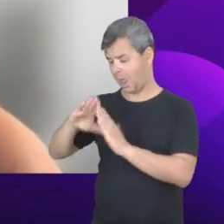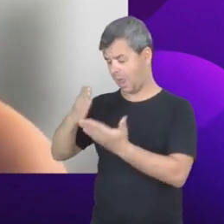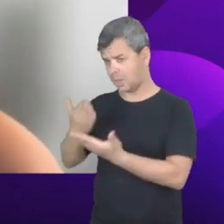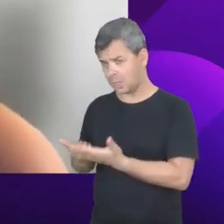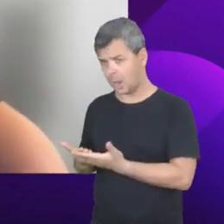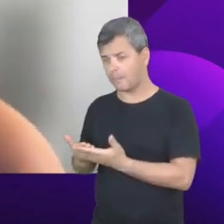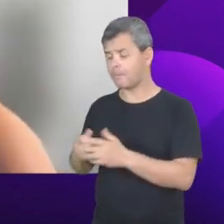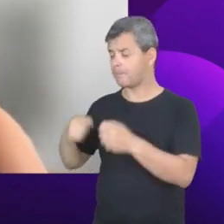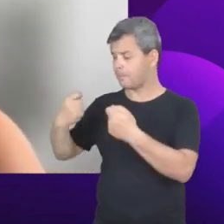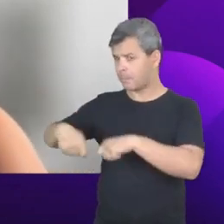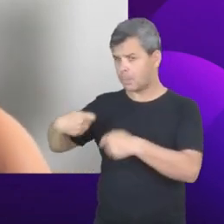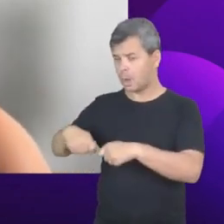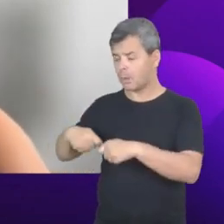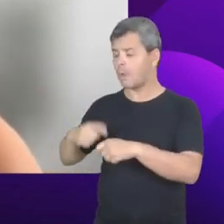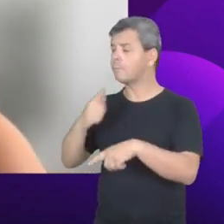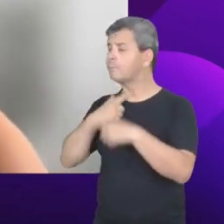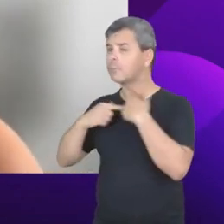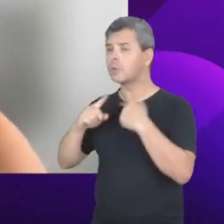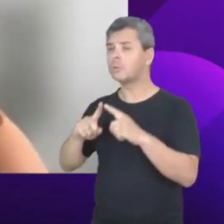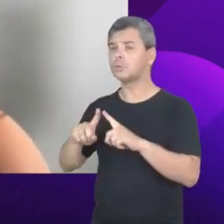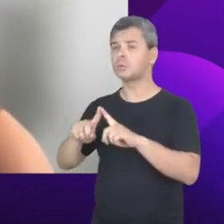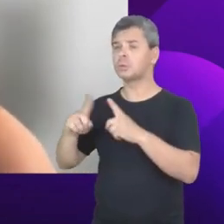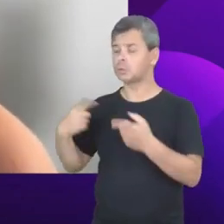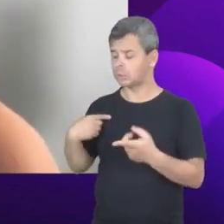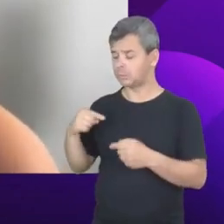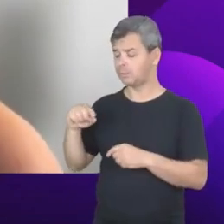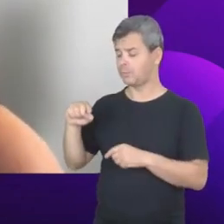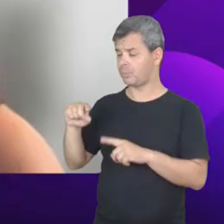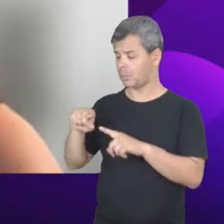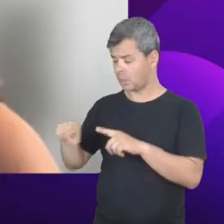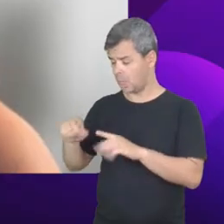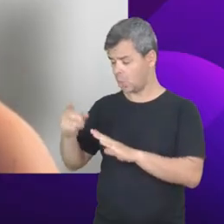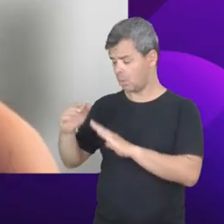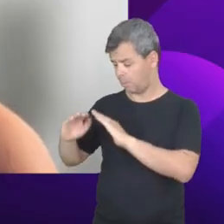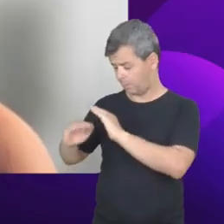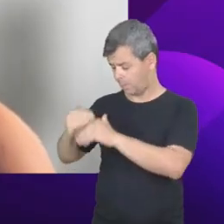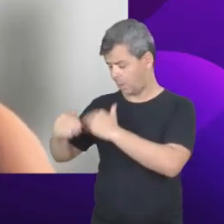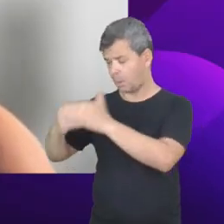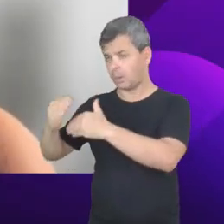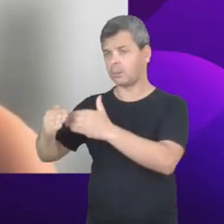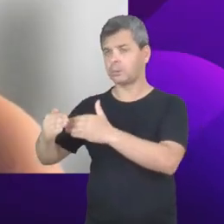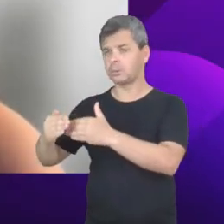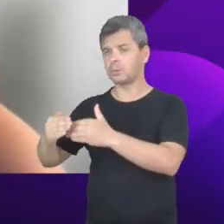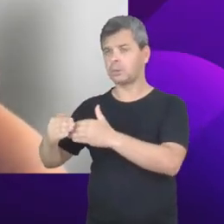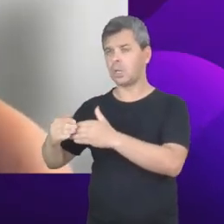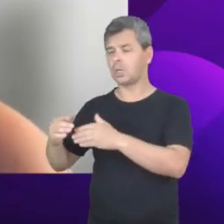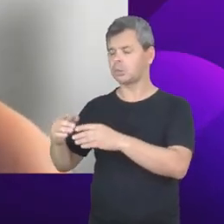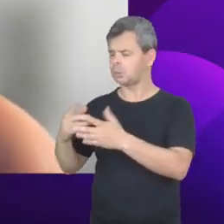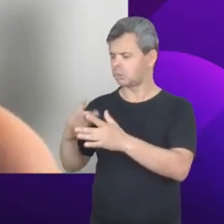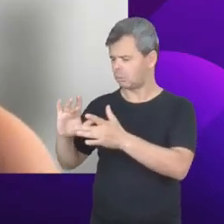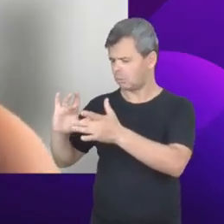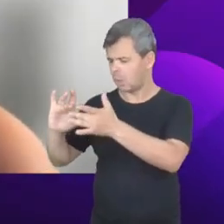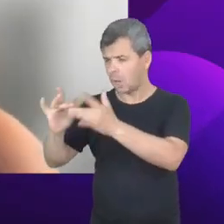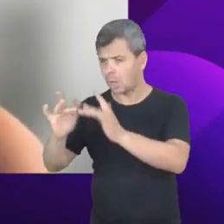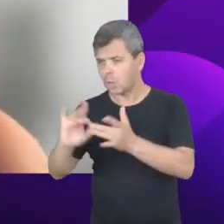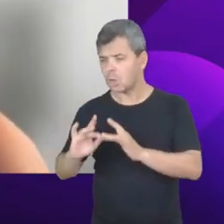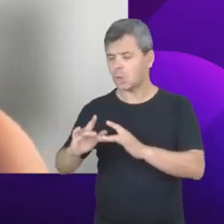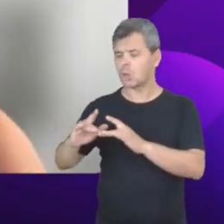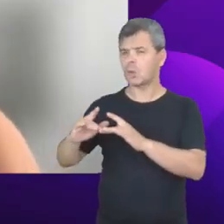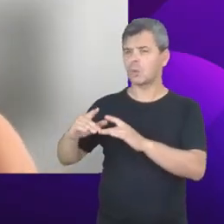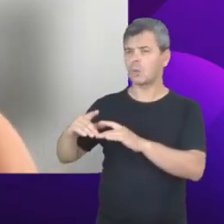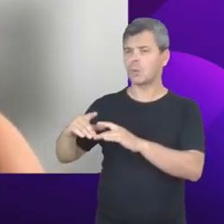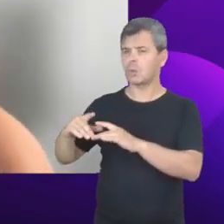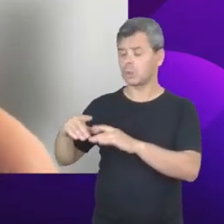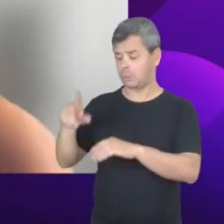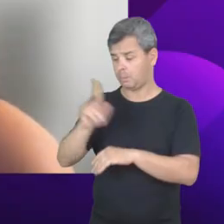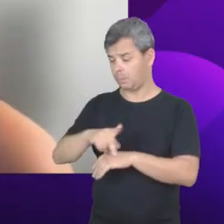precisa colocar a intenção e que, a partir desse processo de contato, com esses pais dos alunos, com